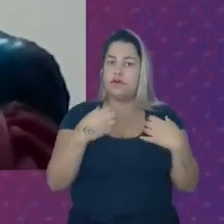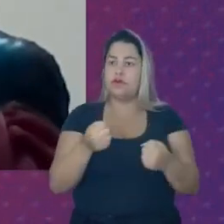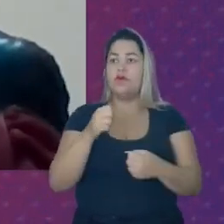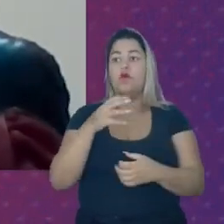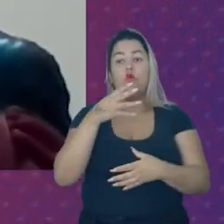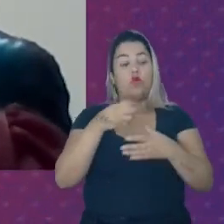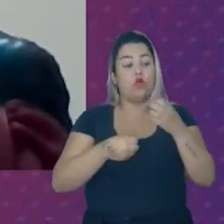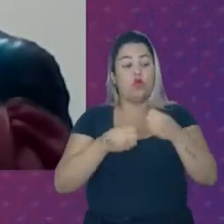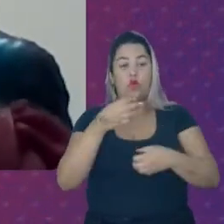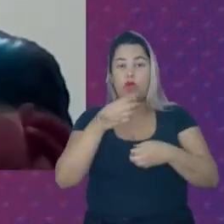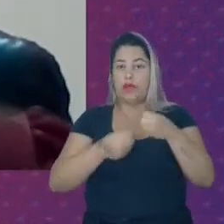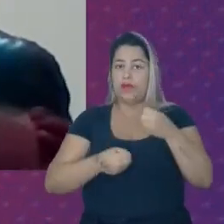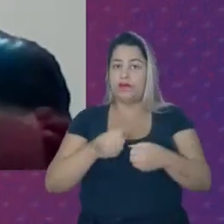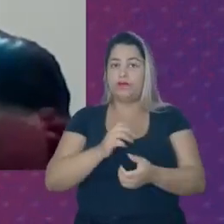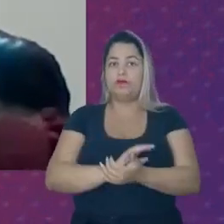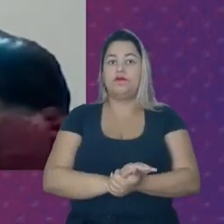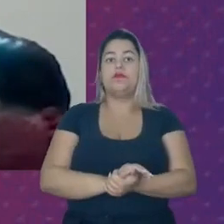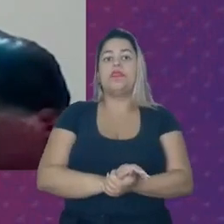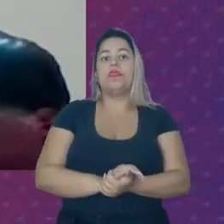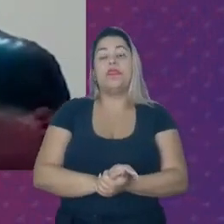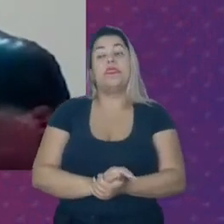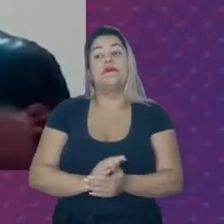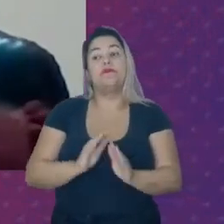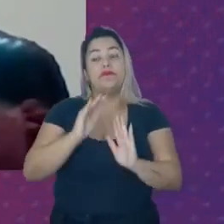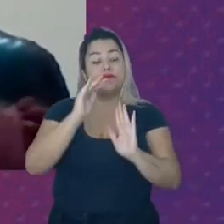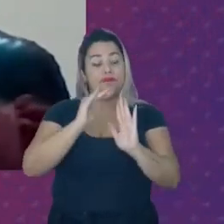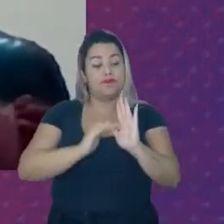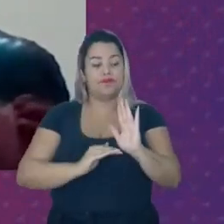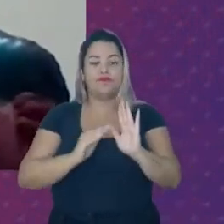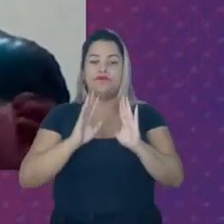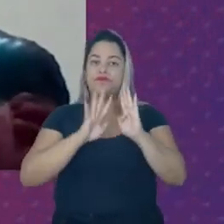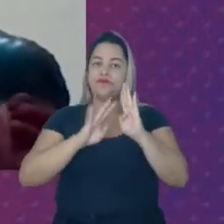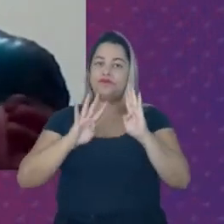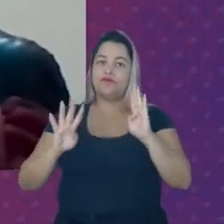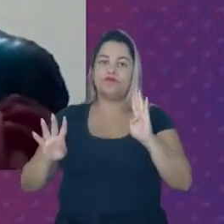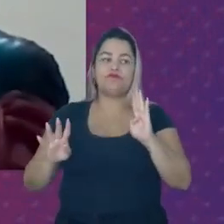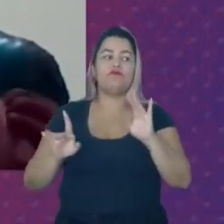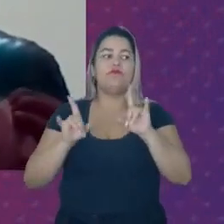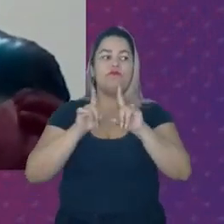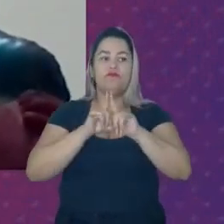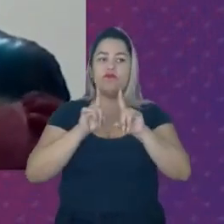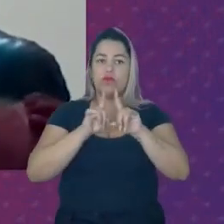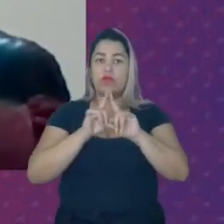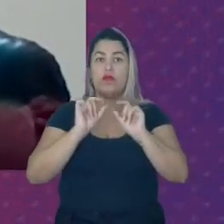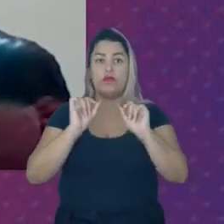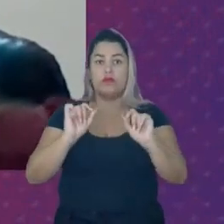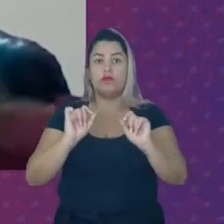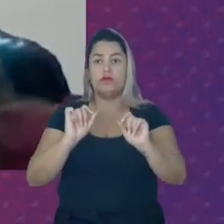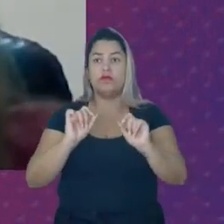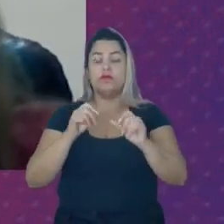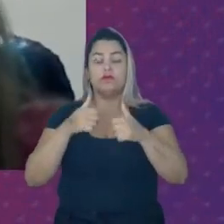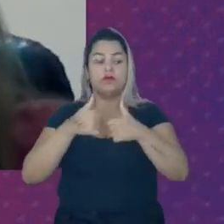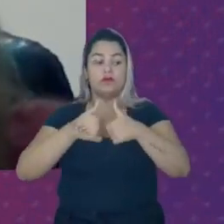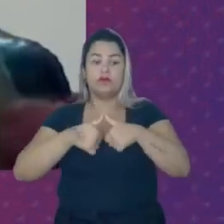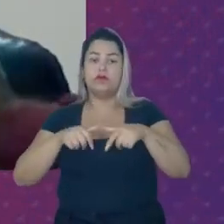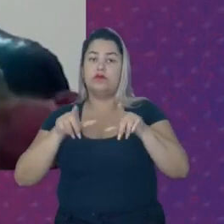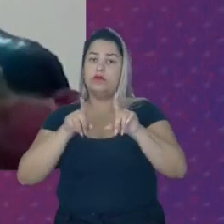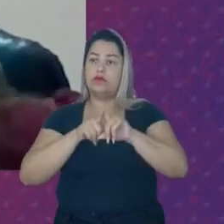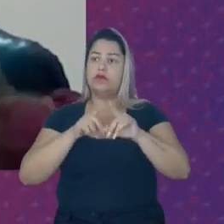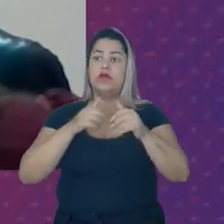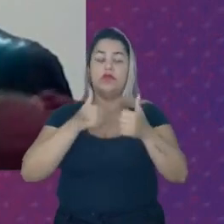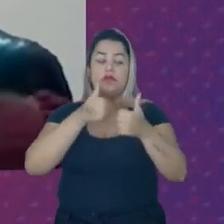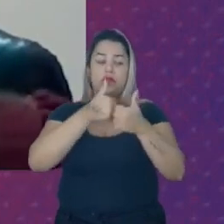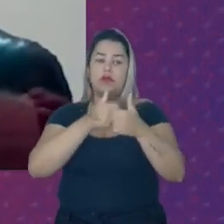leite. Então, esses programas, os beneficiários desses programas, eles estão condicionados